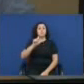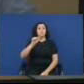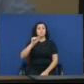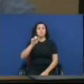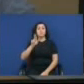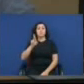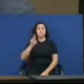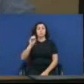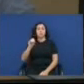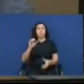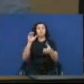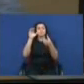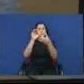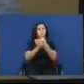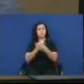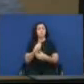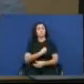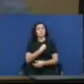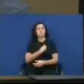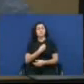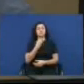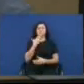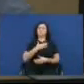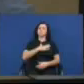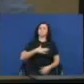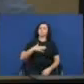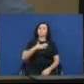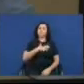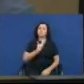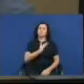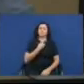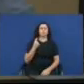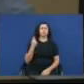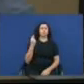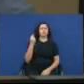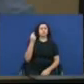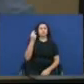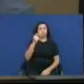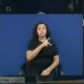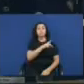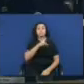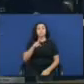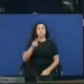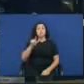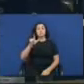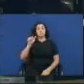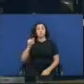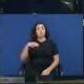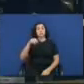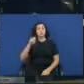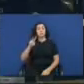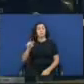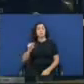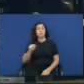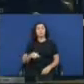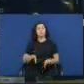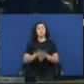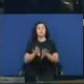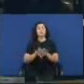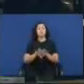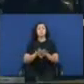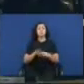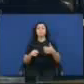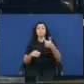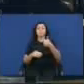dele, Josinéia. Satisfação tê-los aqui, um amigo de longa data, foi presidente do Vila Nova, é diretor do Vila Nova, que ontem ficou